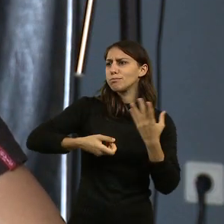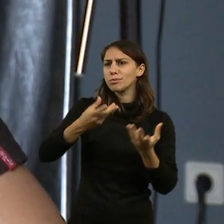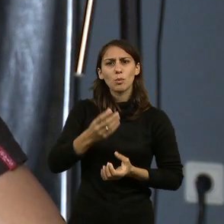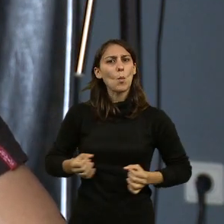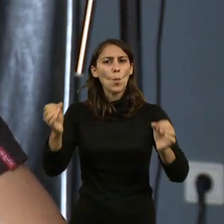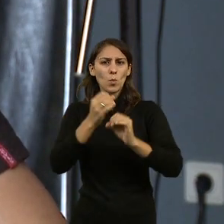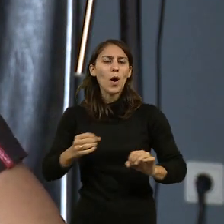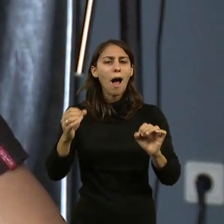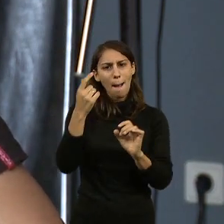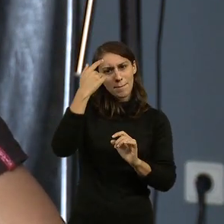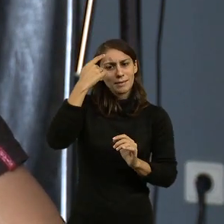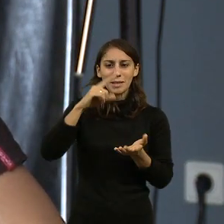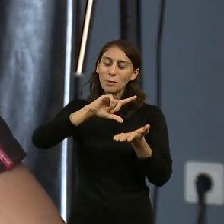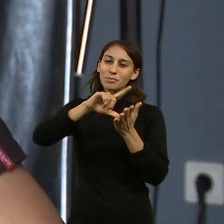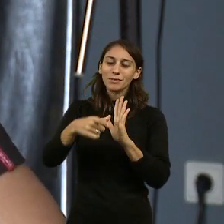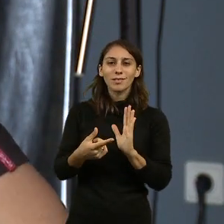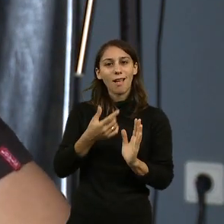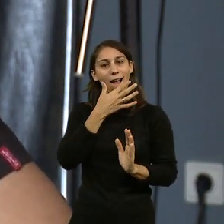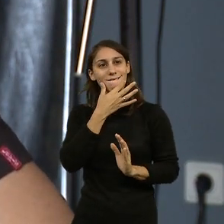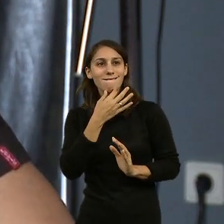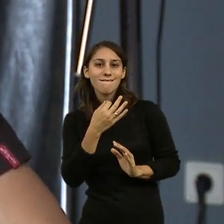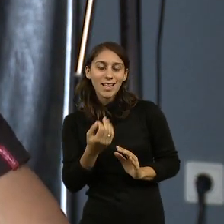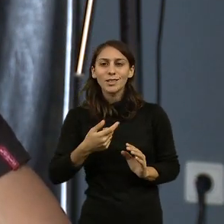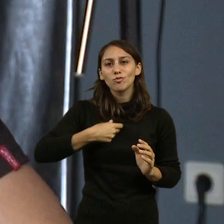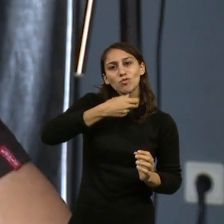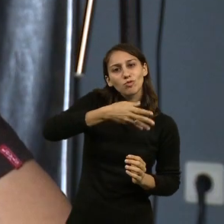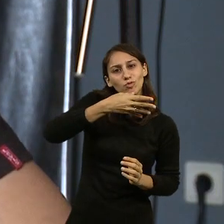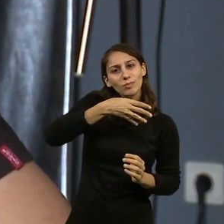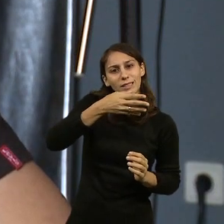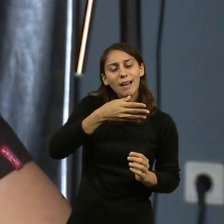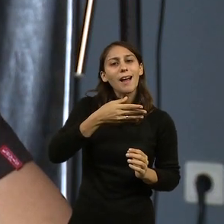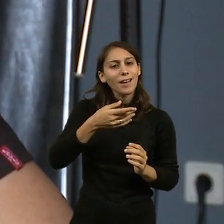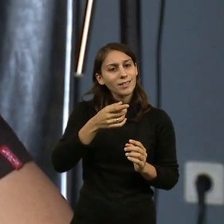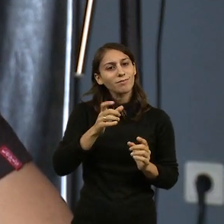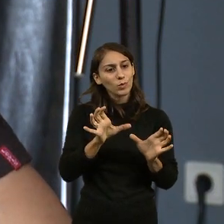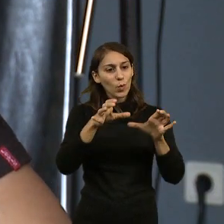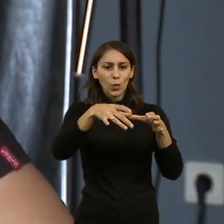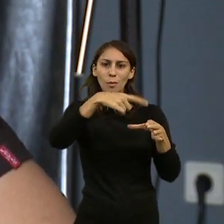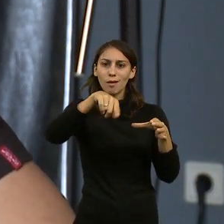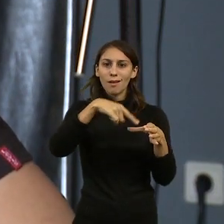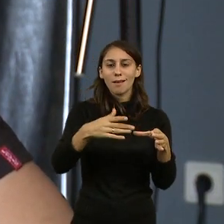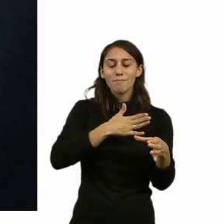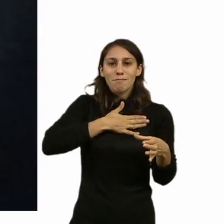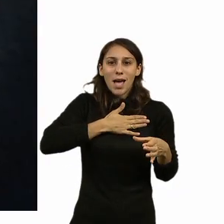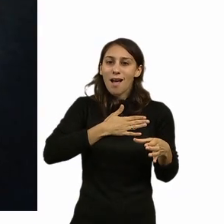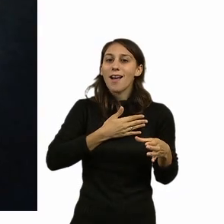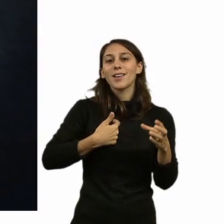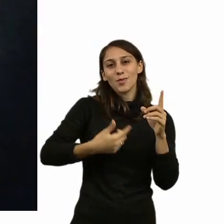giro tentar fazer isso com elas. Elas adoraram a ideia e foi um grande